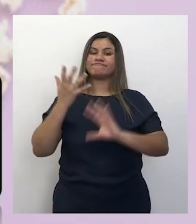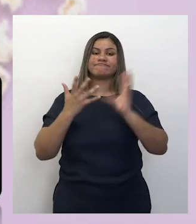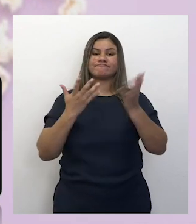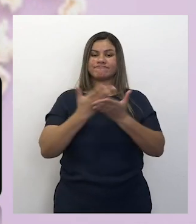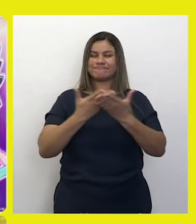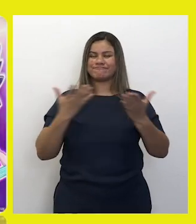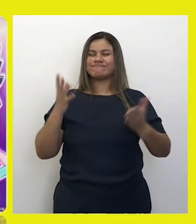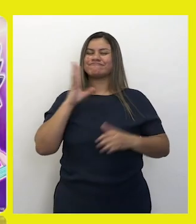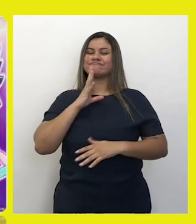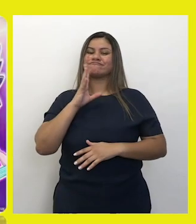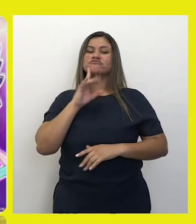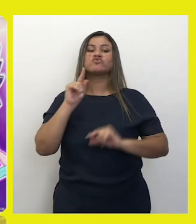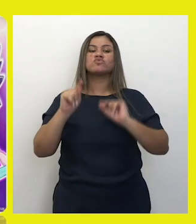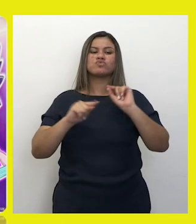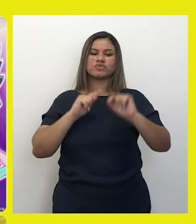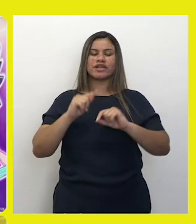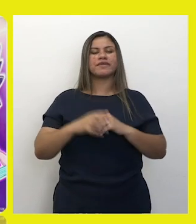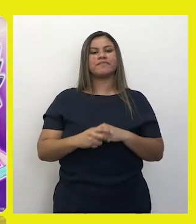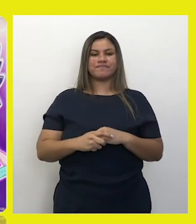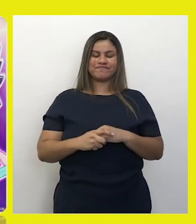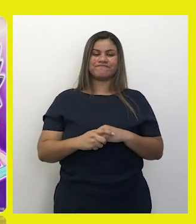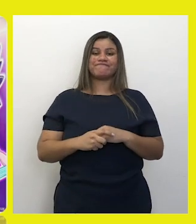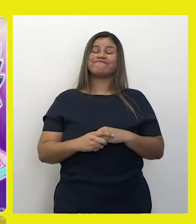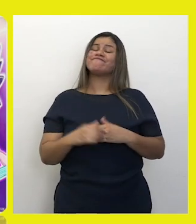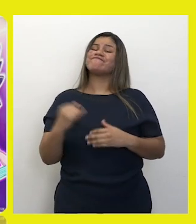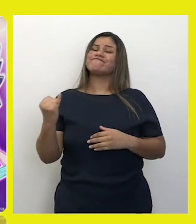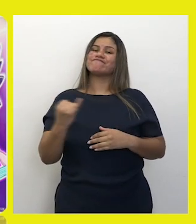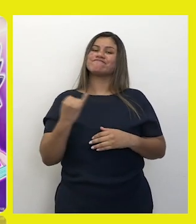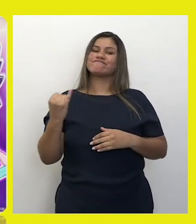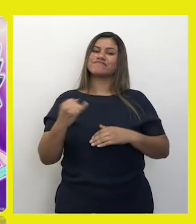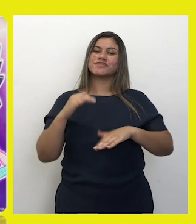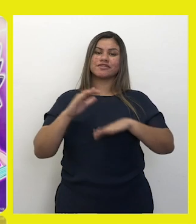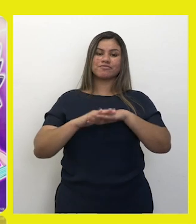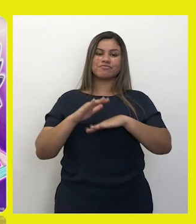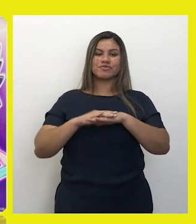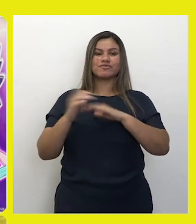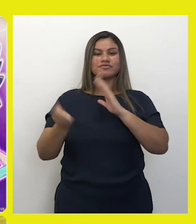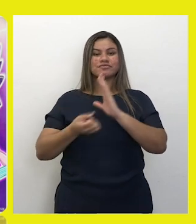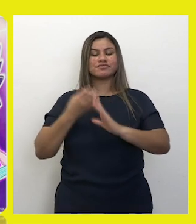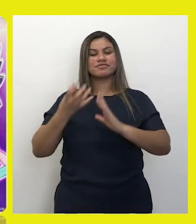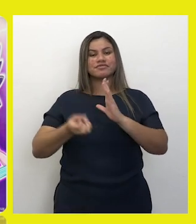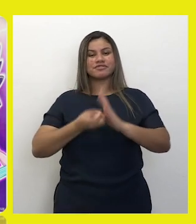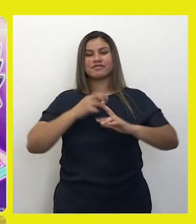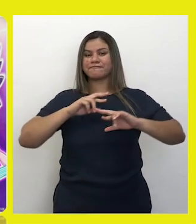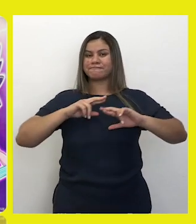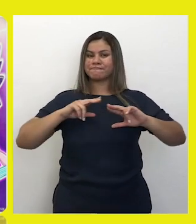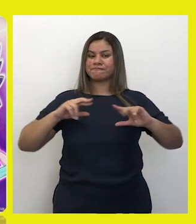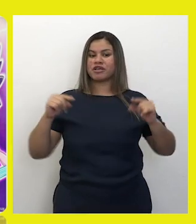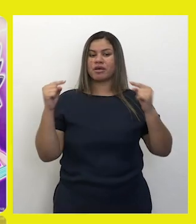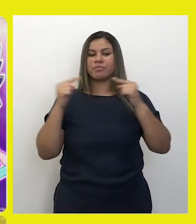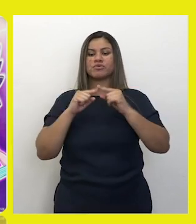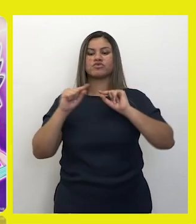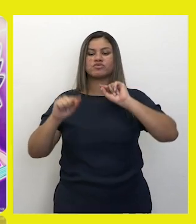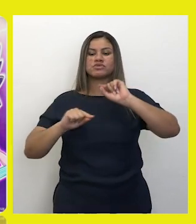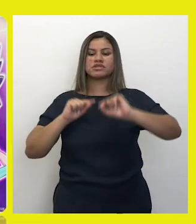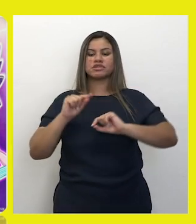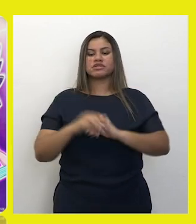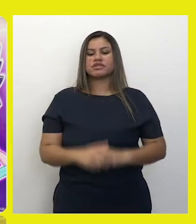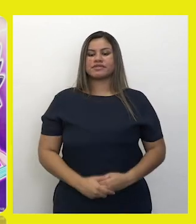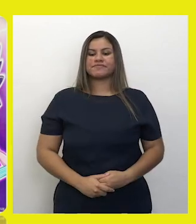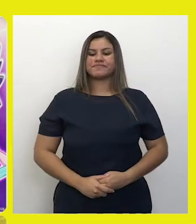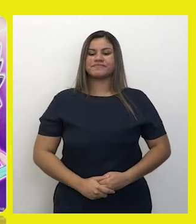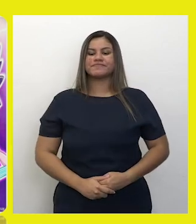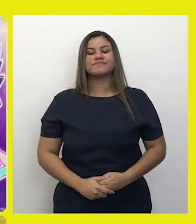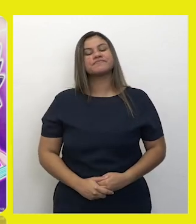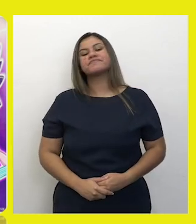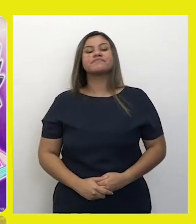acharam interessante. Bom, é muito importante criar nossas coisas quando o processo de criatividade,